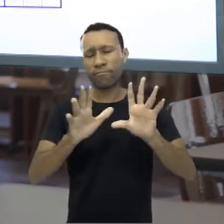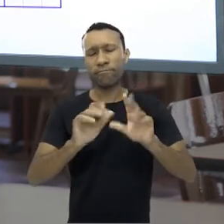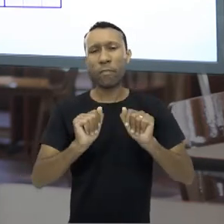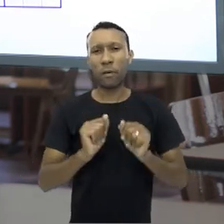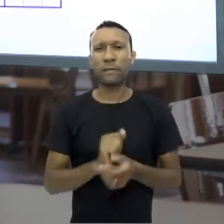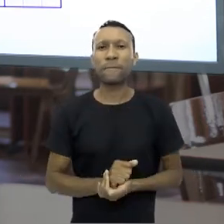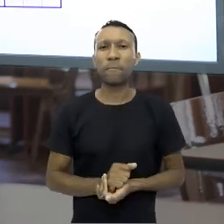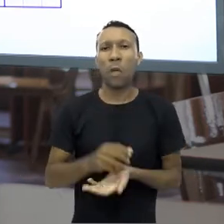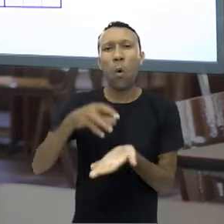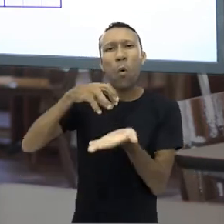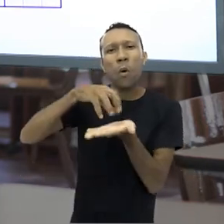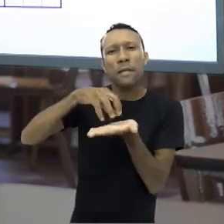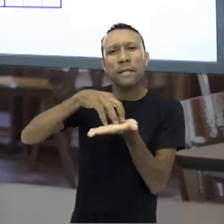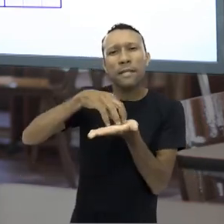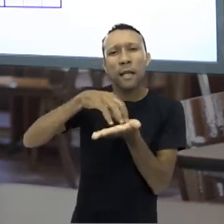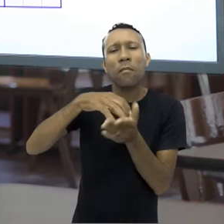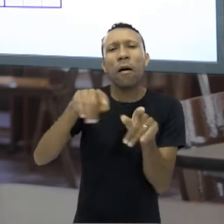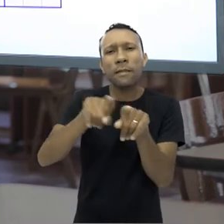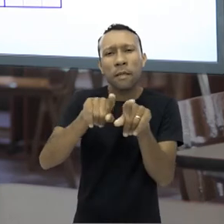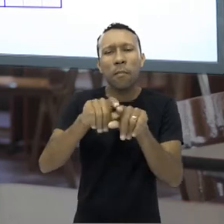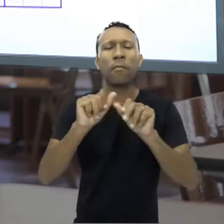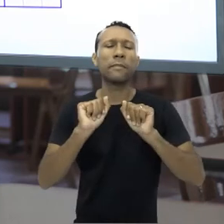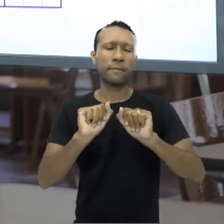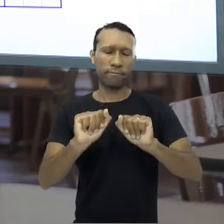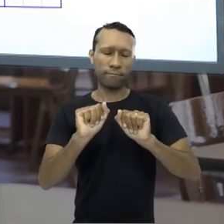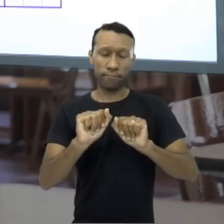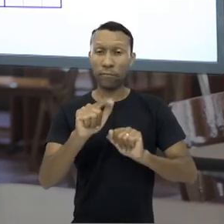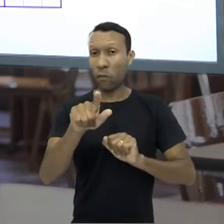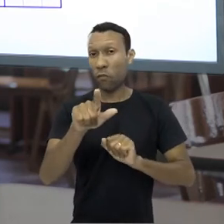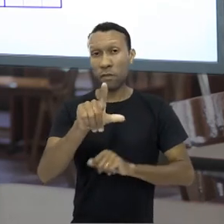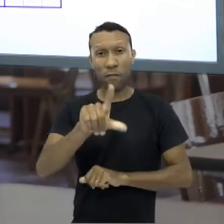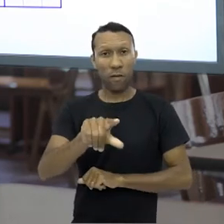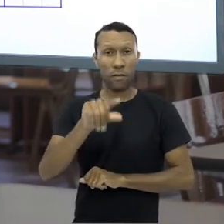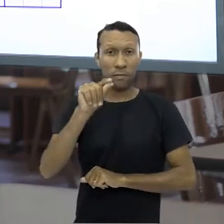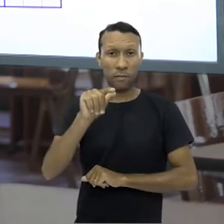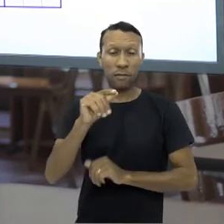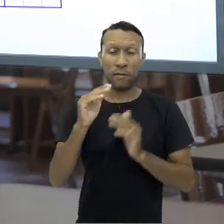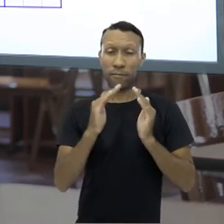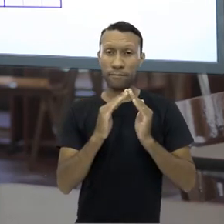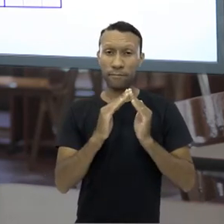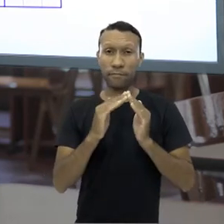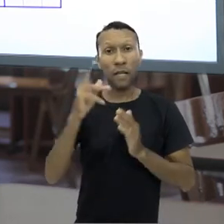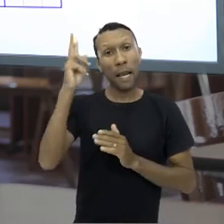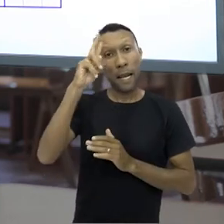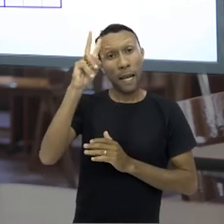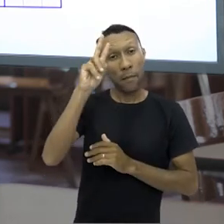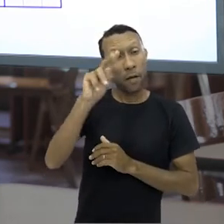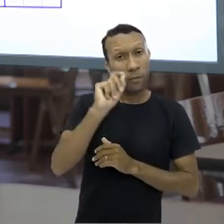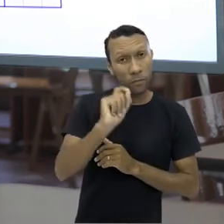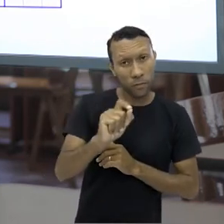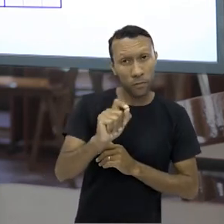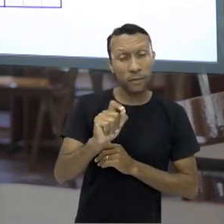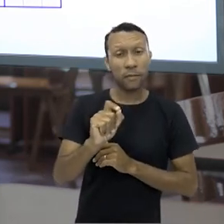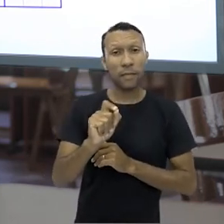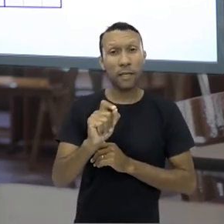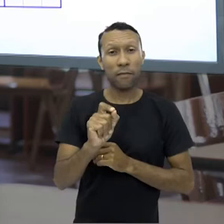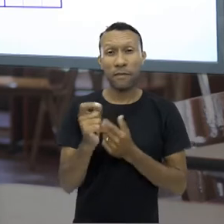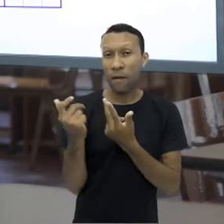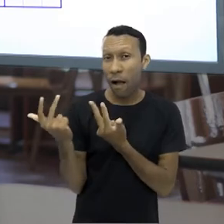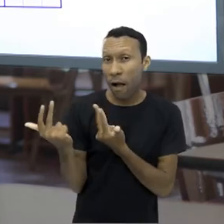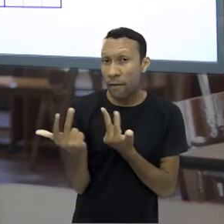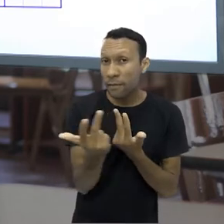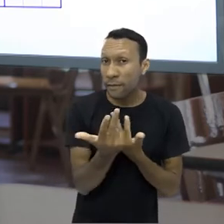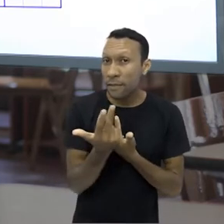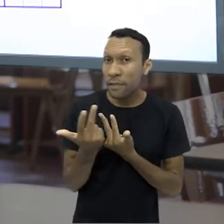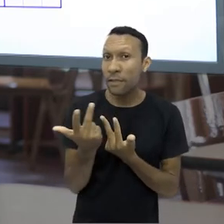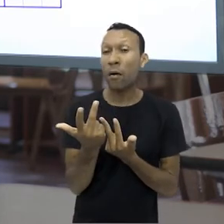no terreno, tá certo? Aí você escolhe como vai ficar essa casa, tá certo? Lembrando que o que vai ter que ficar igual vai